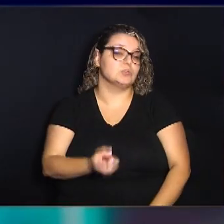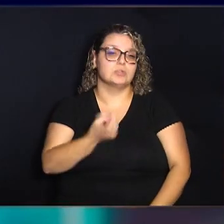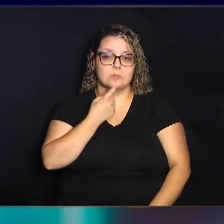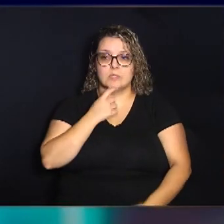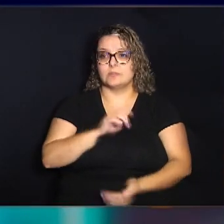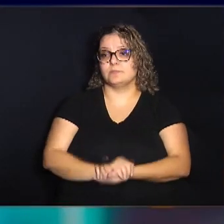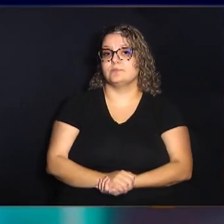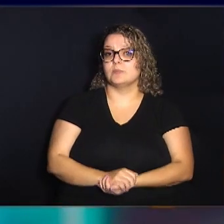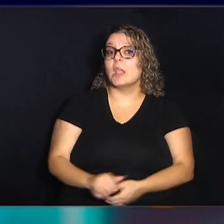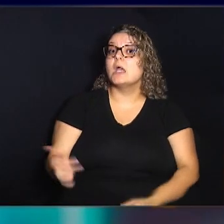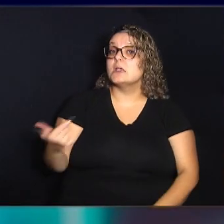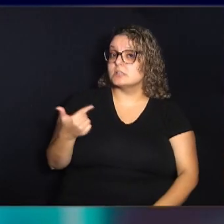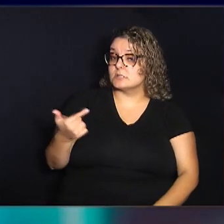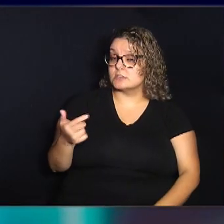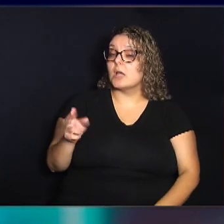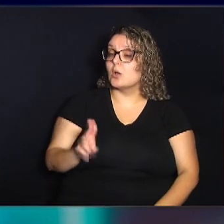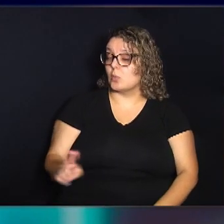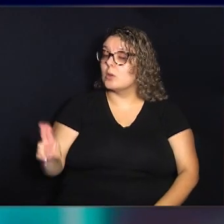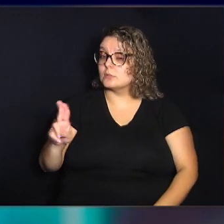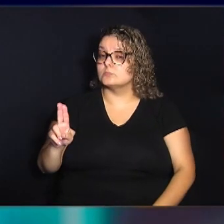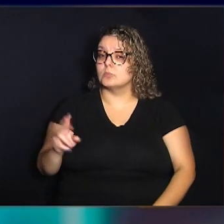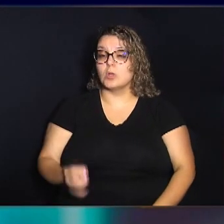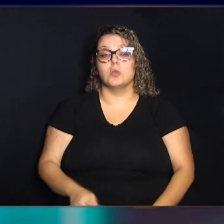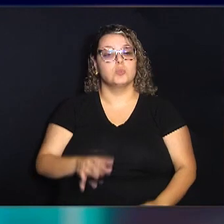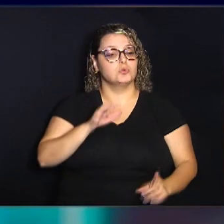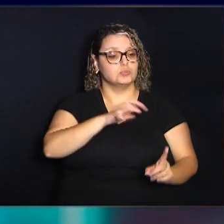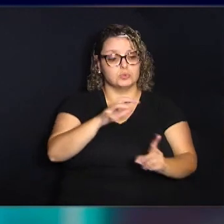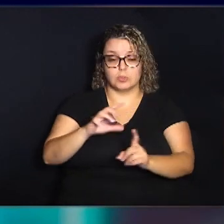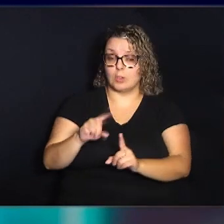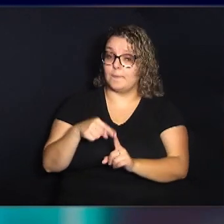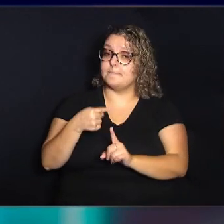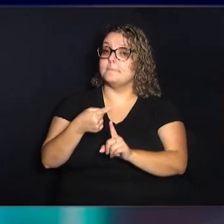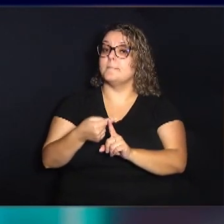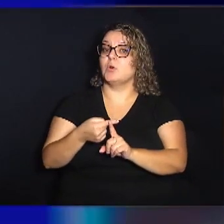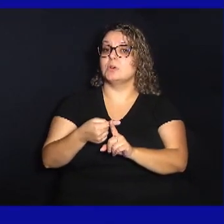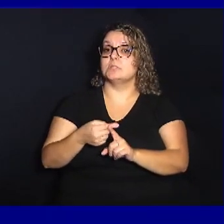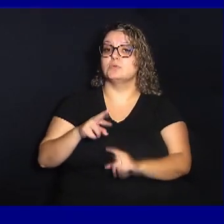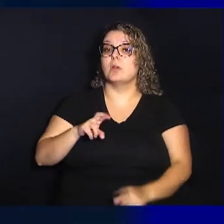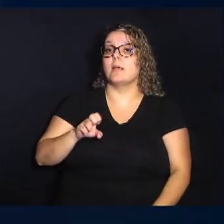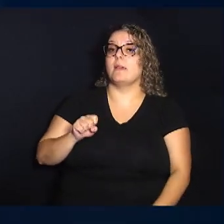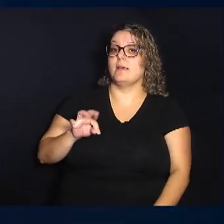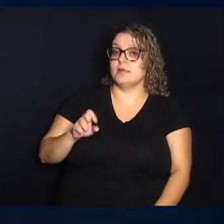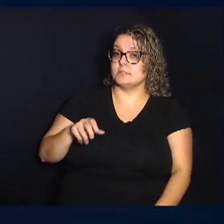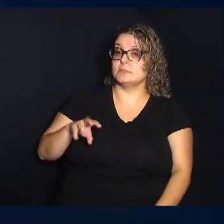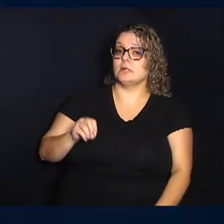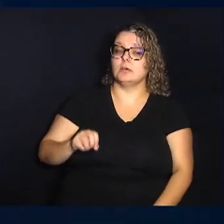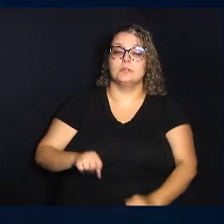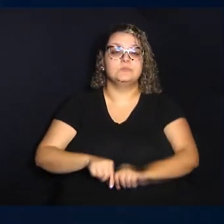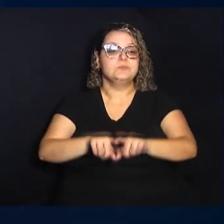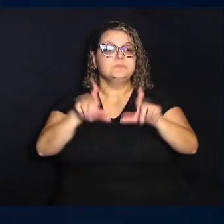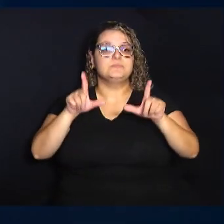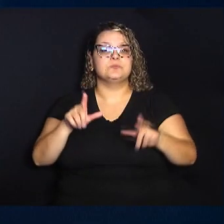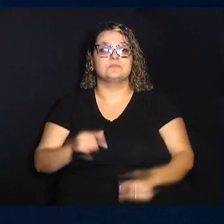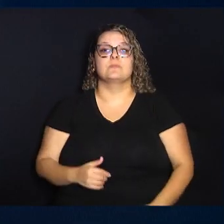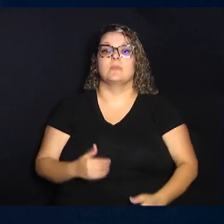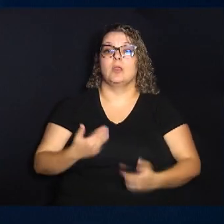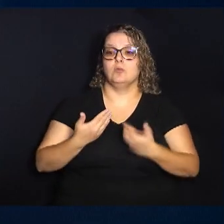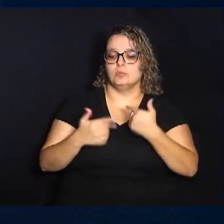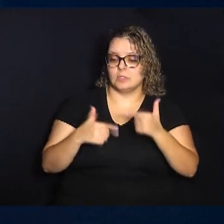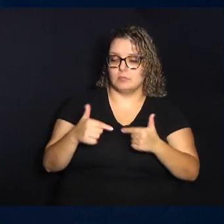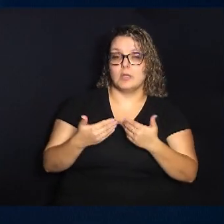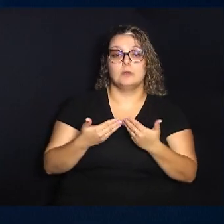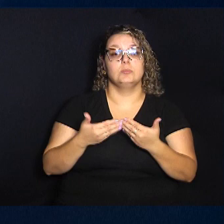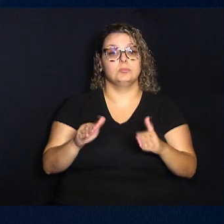Segundo a universidade, entre os impactos positivos do restauro, destacam-se a geração de emprego